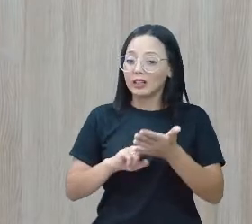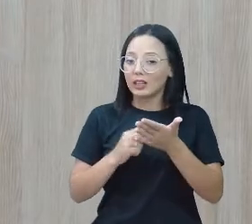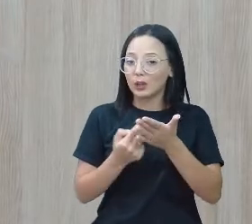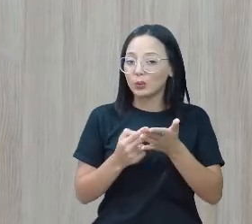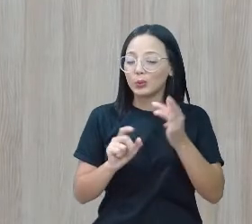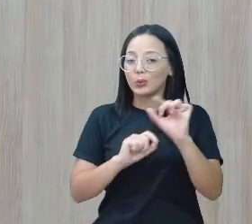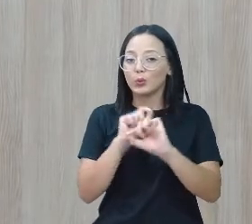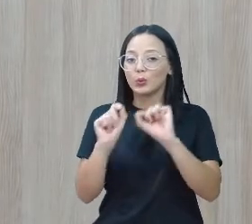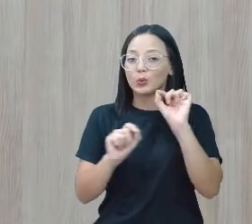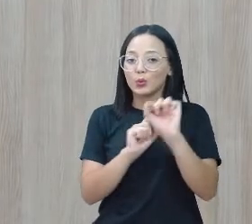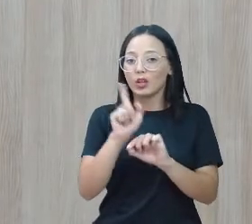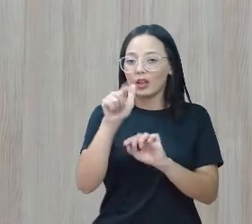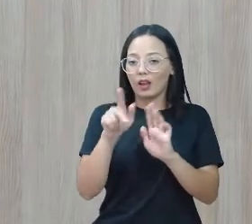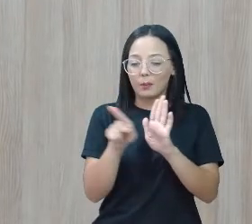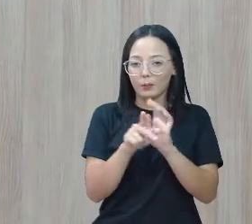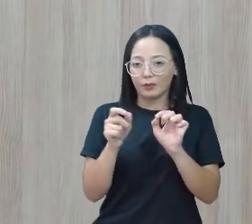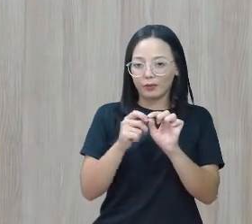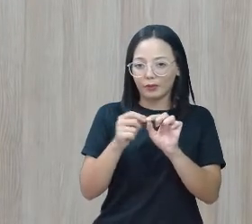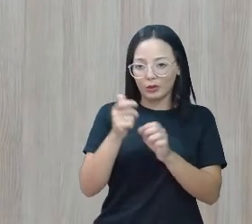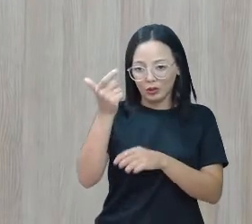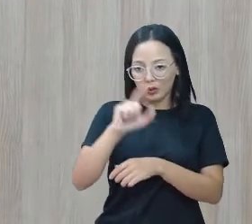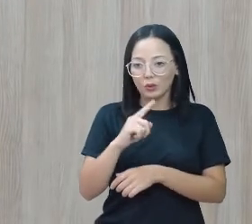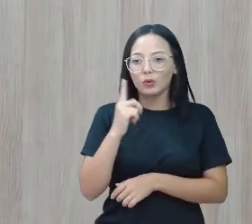uma ação repetida.